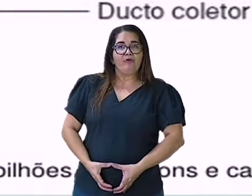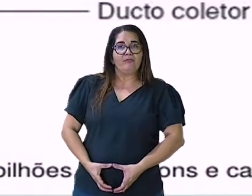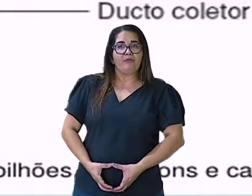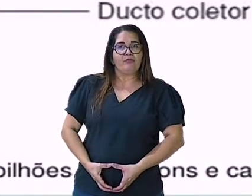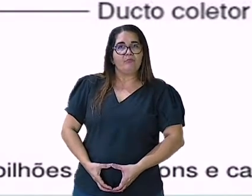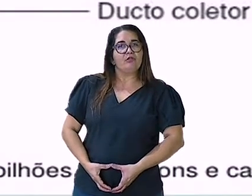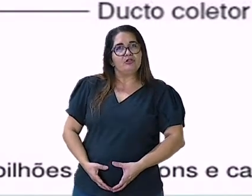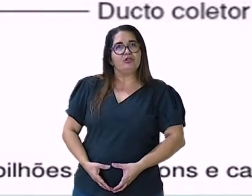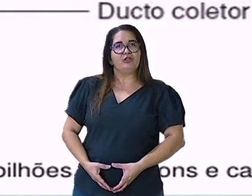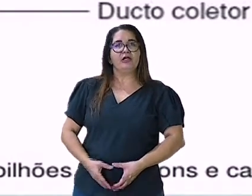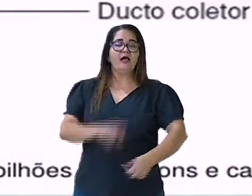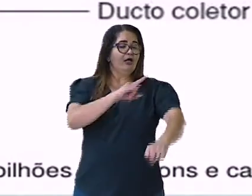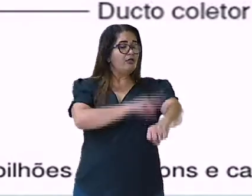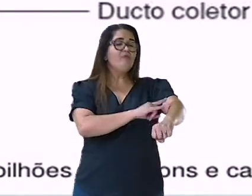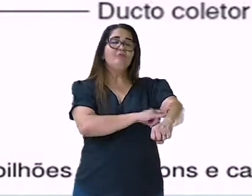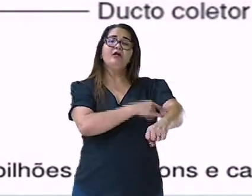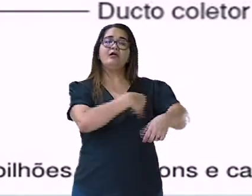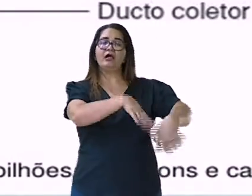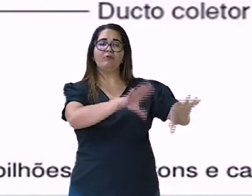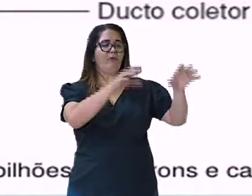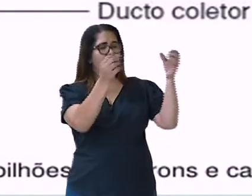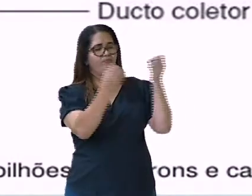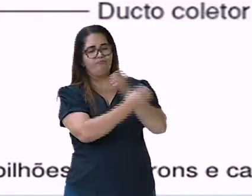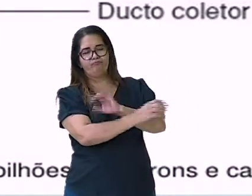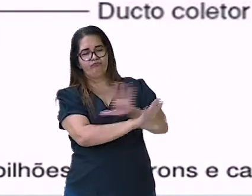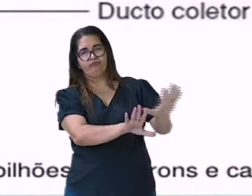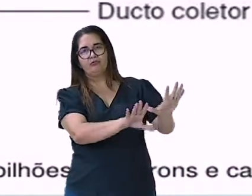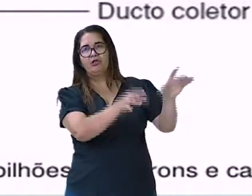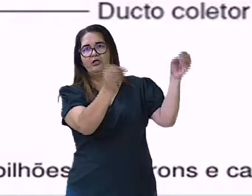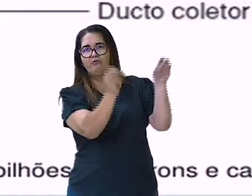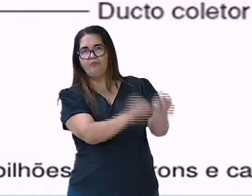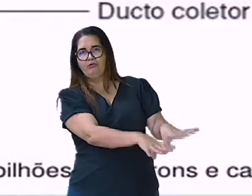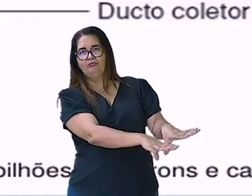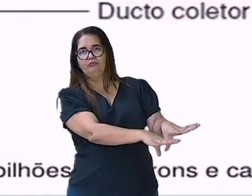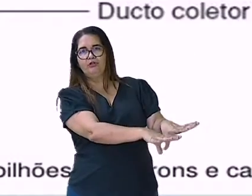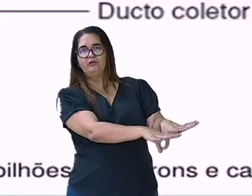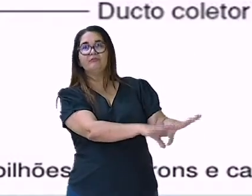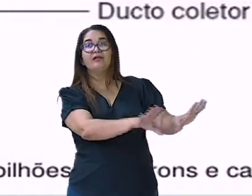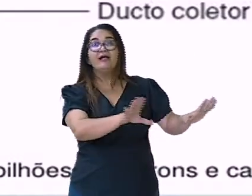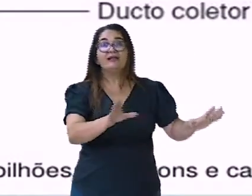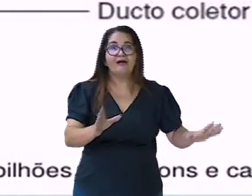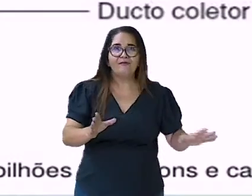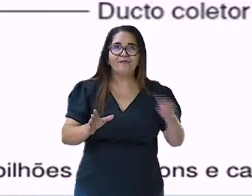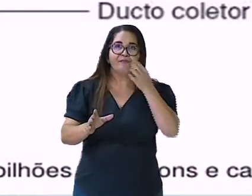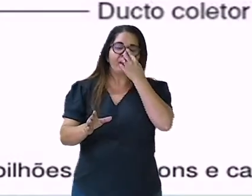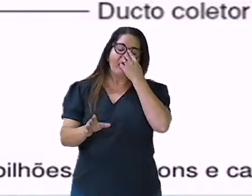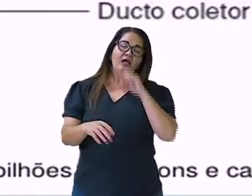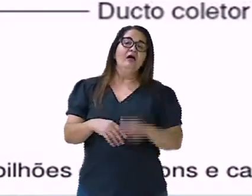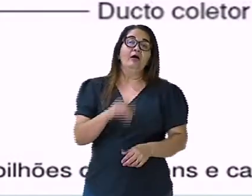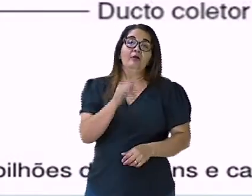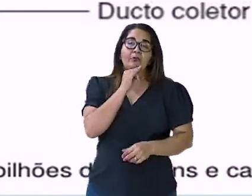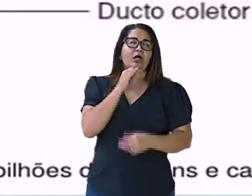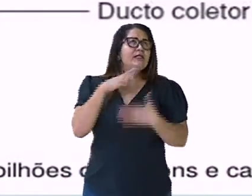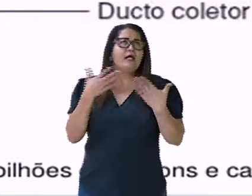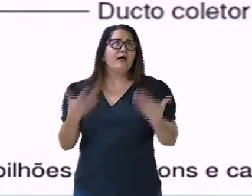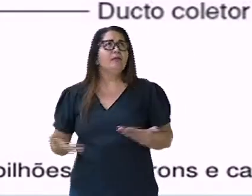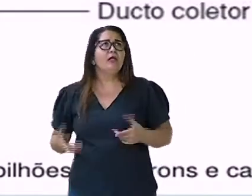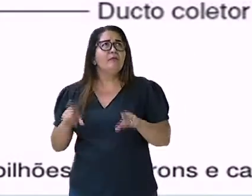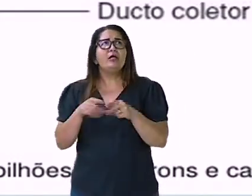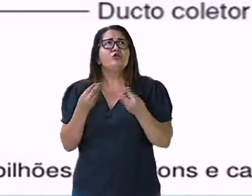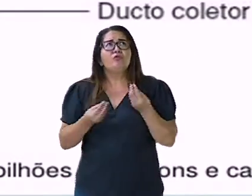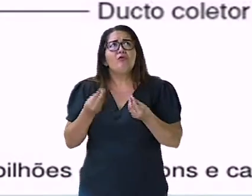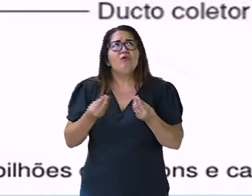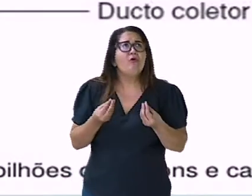minha circulação sanguínea só aquilo que eu realmente preciso, tá? Ah, eu tomei uma medicação, quem vai fazer todo